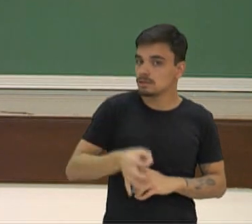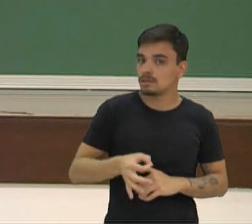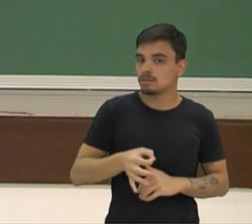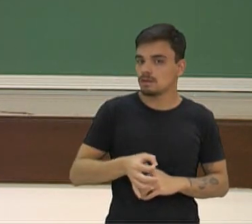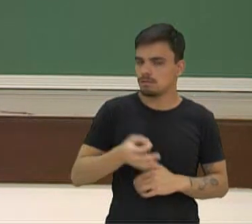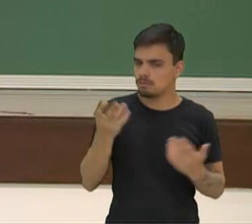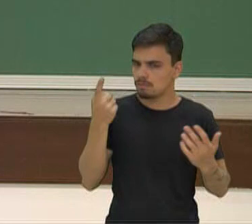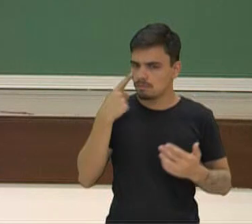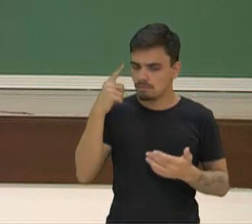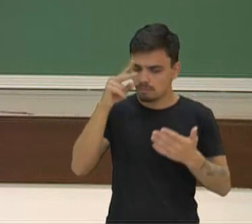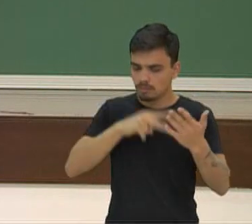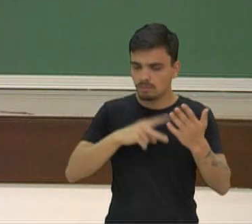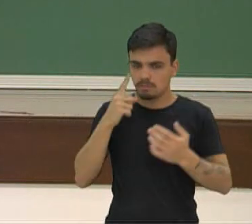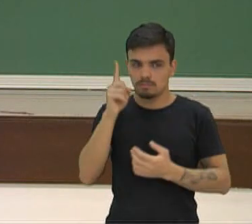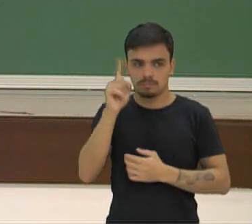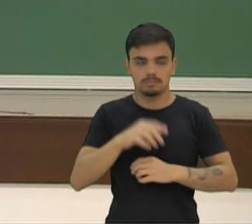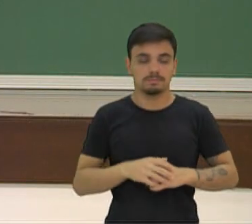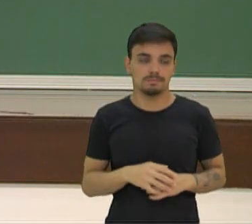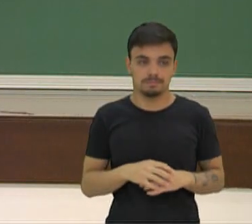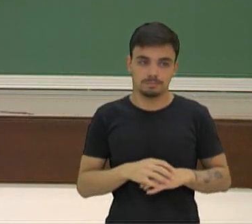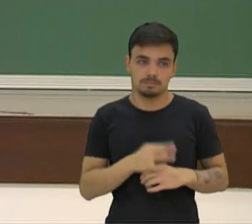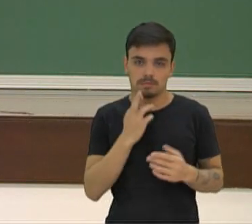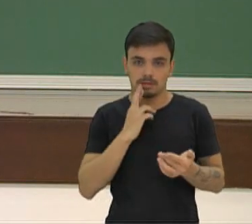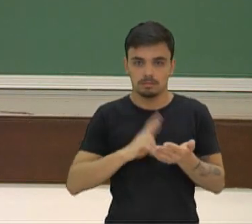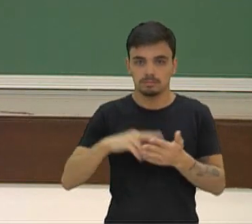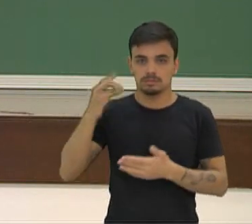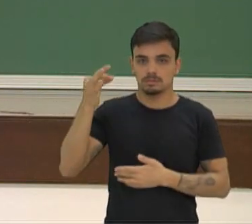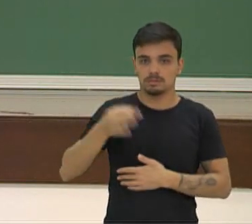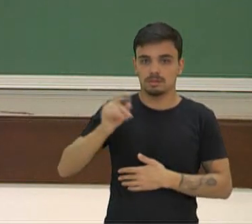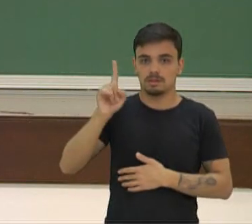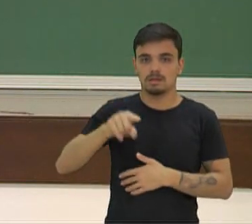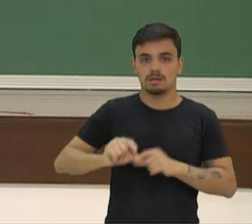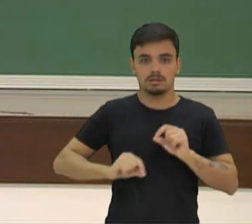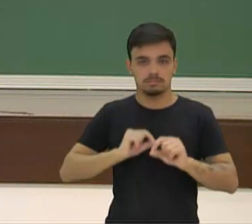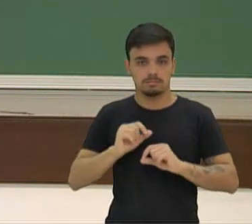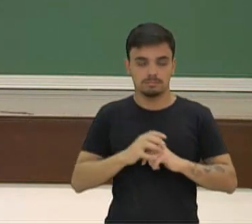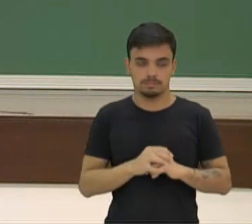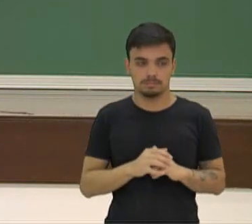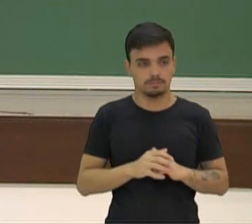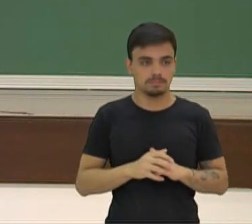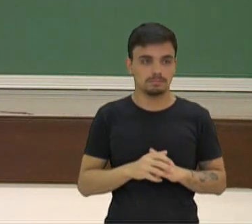Acertou? Vamos conferir? Resposta correta é: